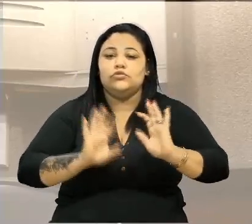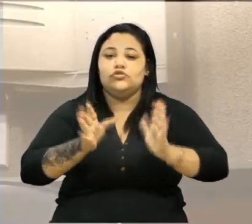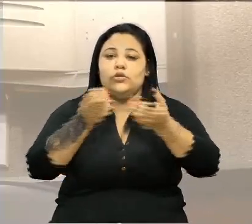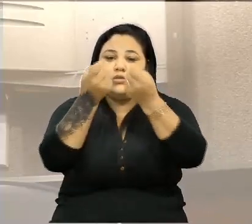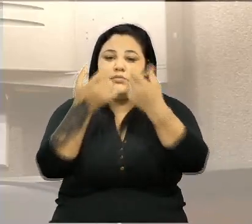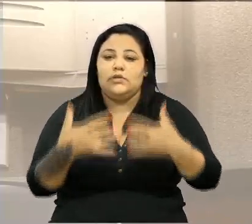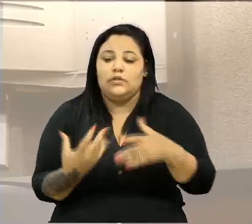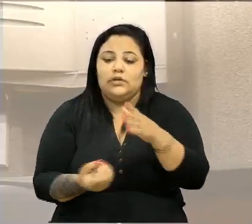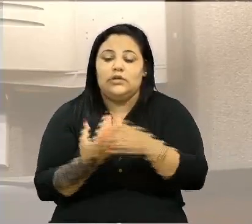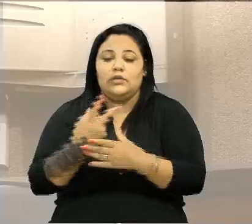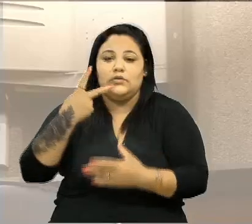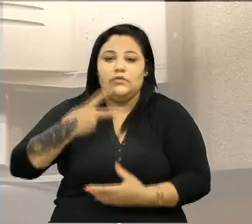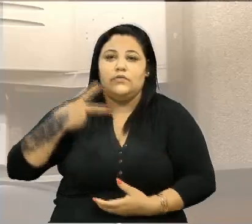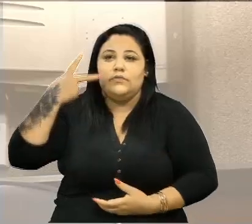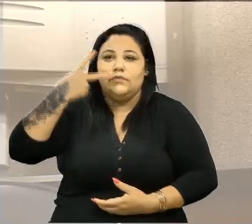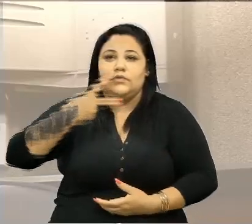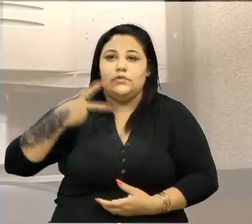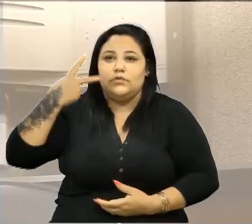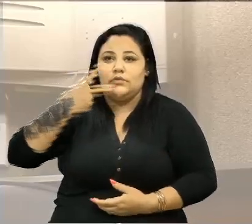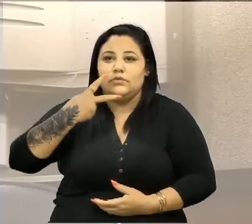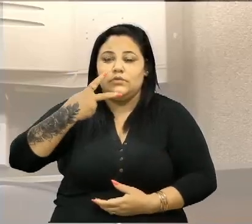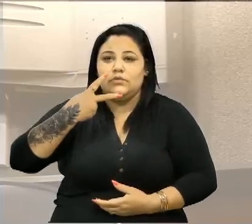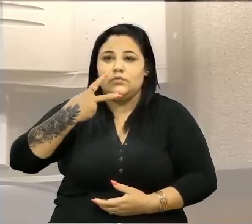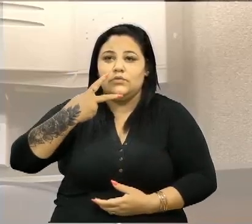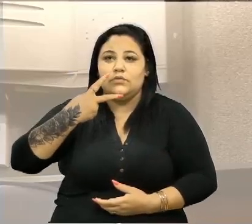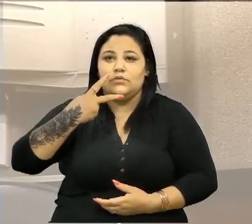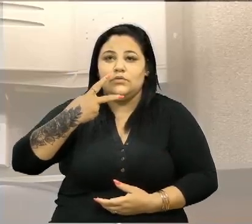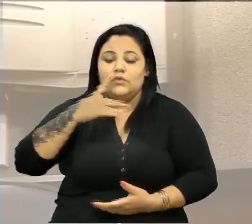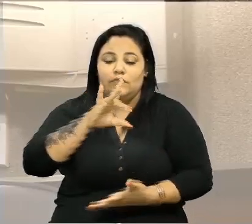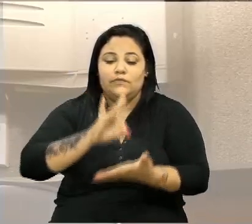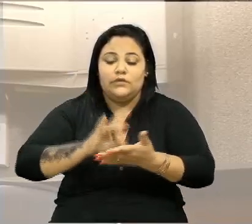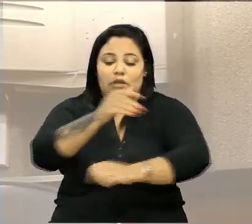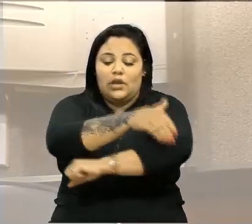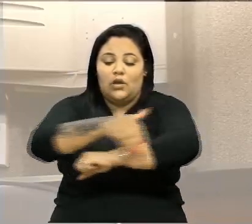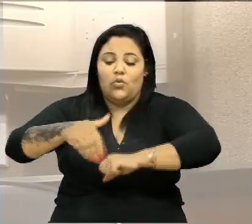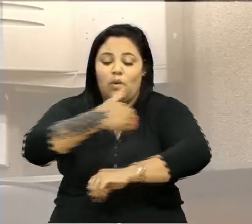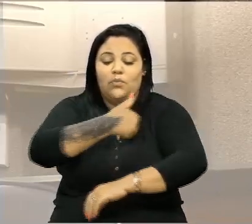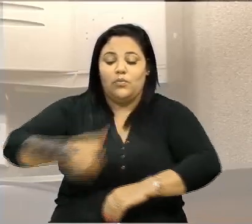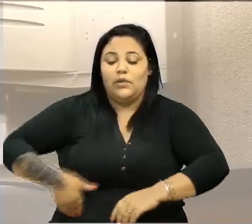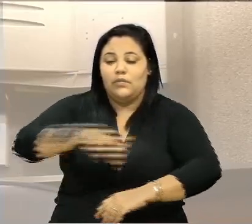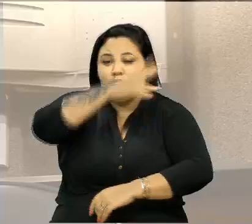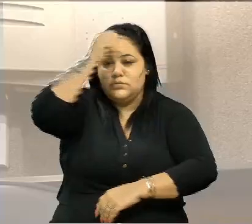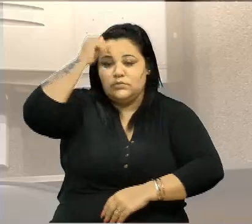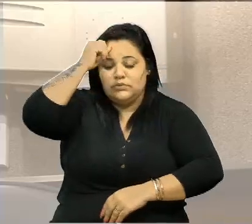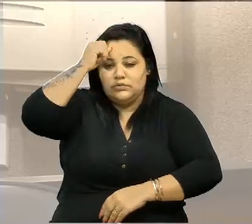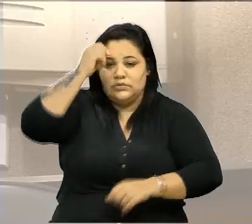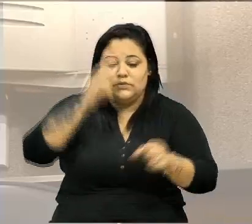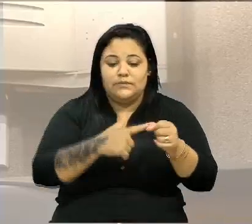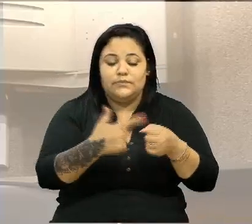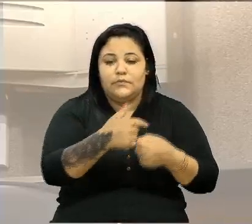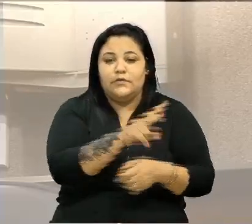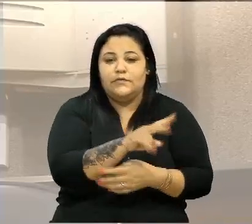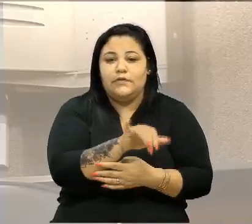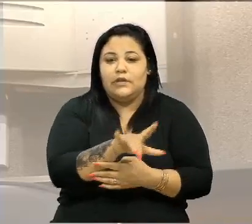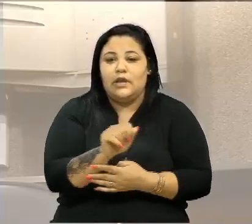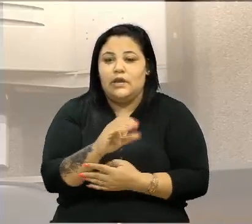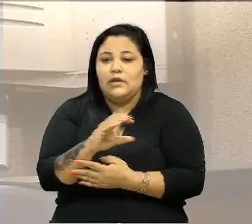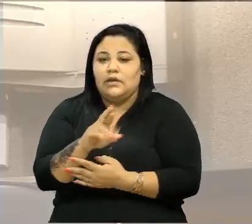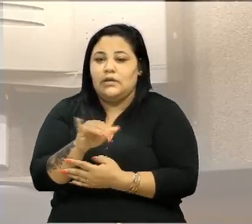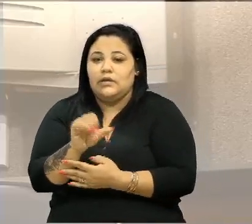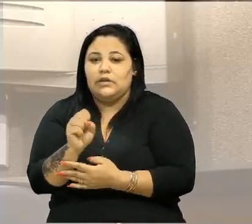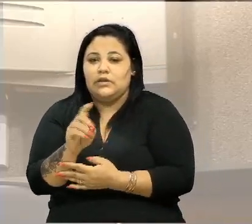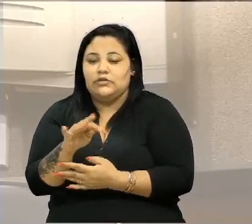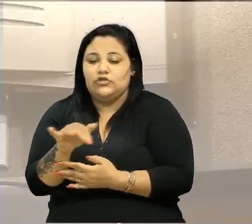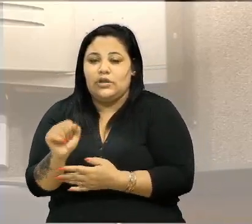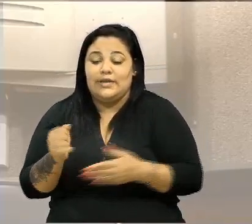supramencionado de autoria do vereador Velocino Ex, que denomina via pública municipal do distrito de Vila Cristina, com o nome de